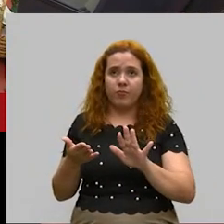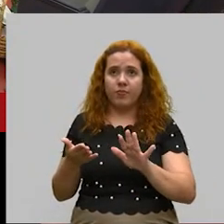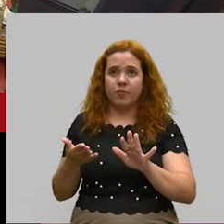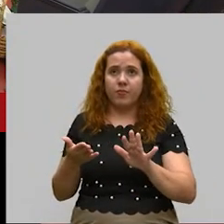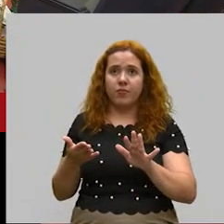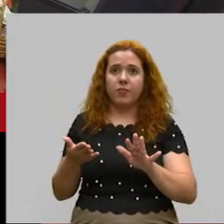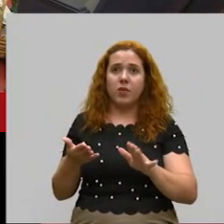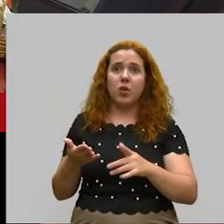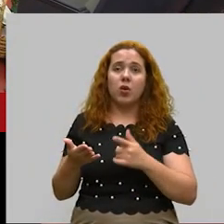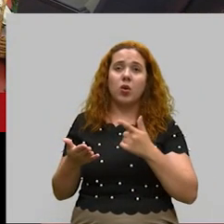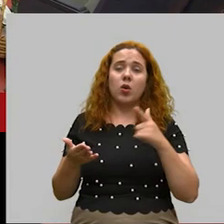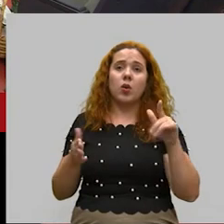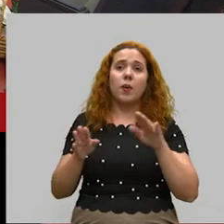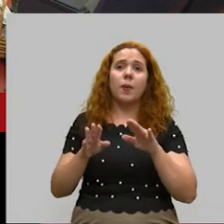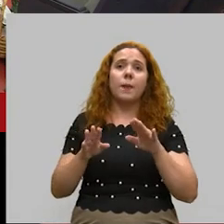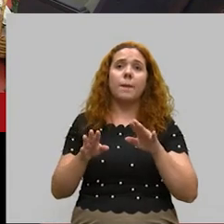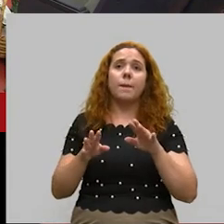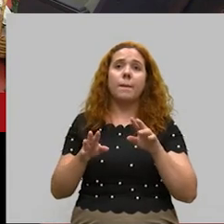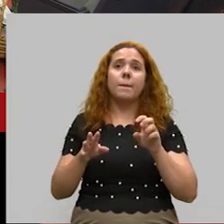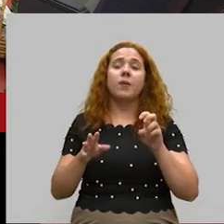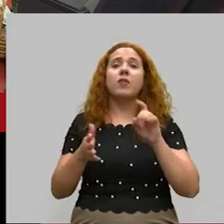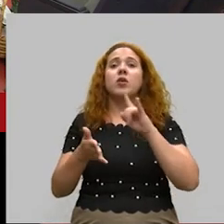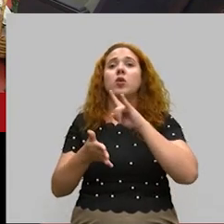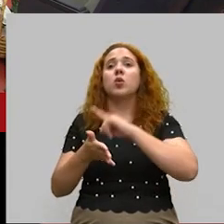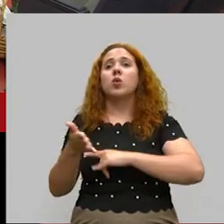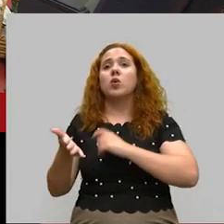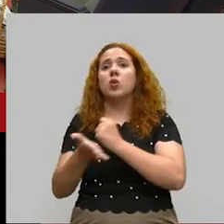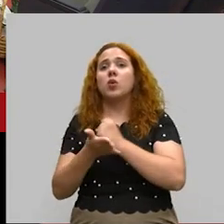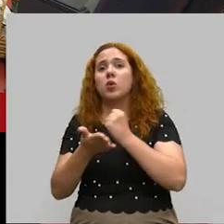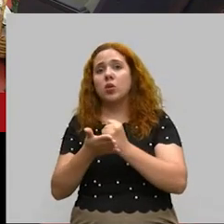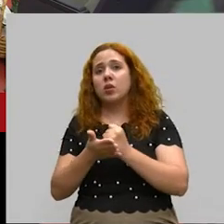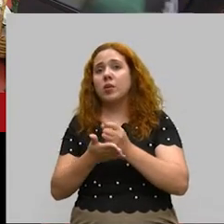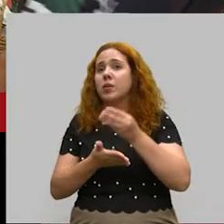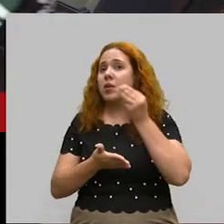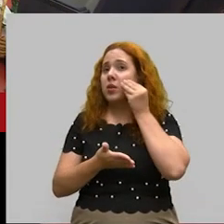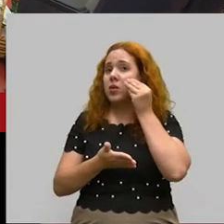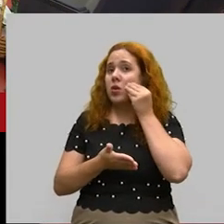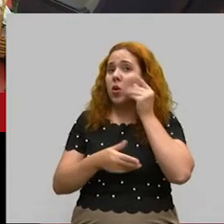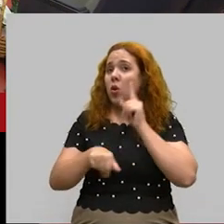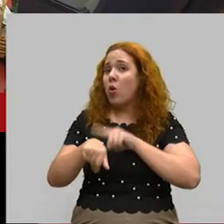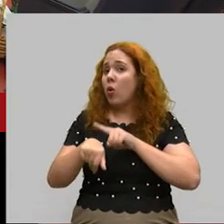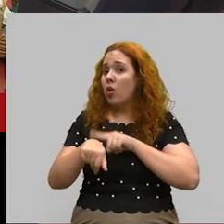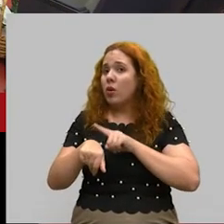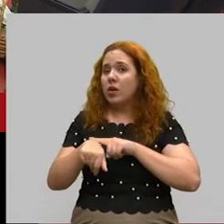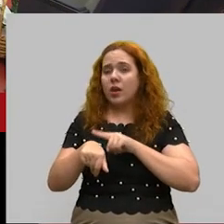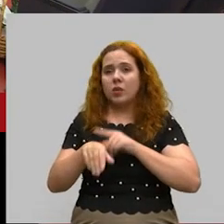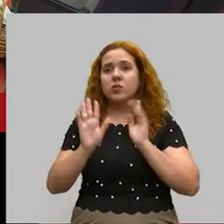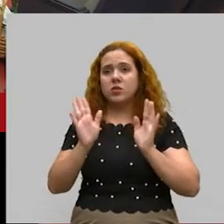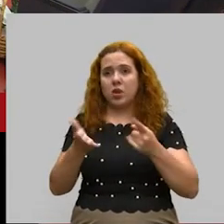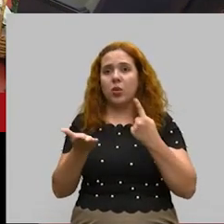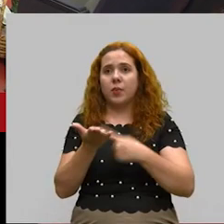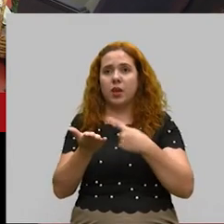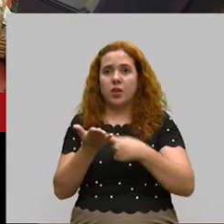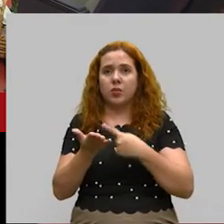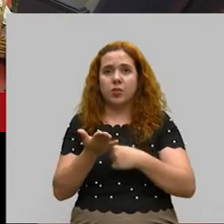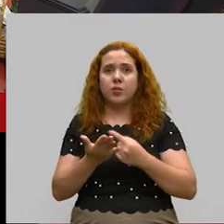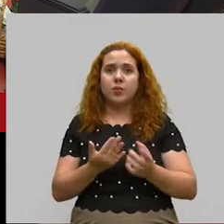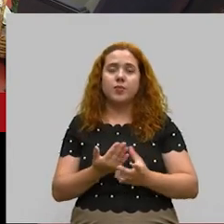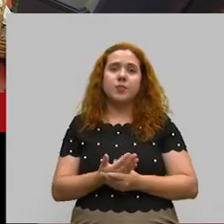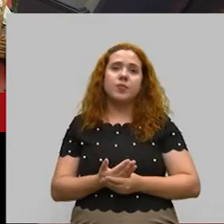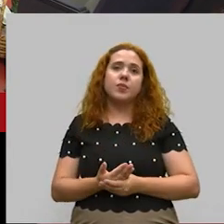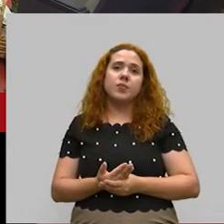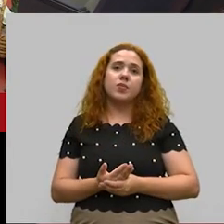vai ter uma última mesa que é a entrega do documento pra gente tentar cumprir o prazo combinado com vocês Tá bem então é o